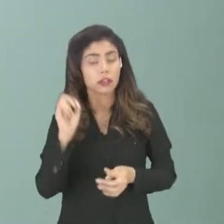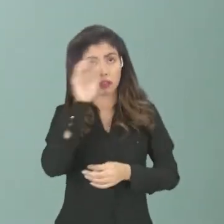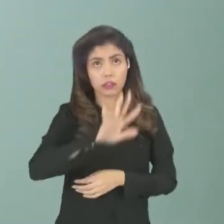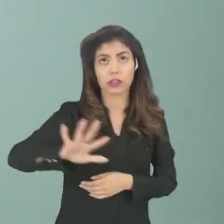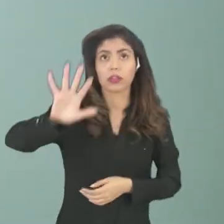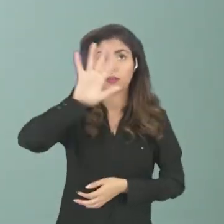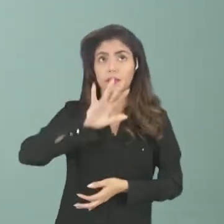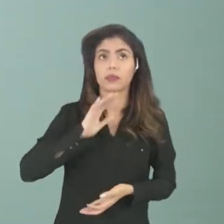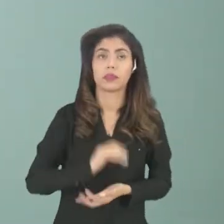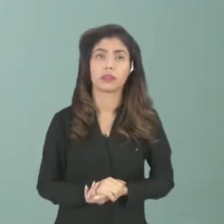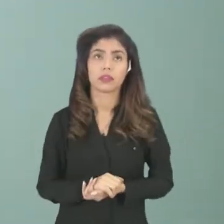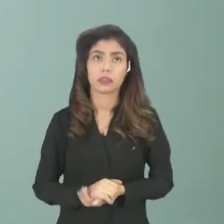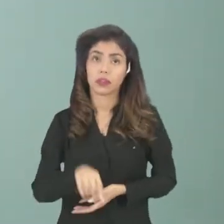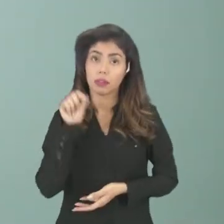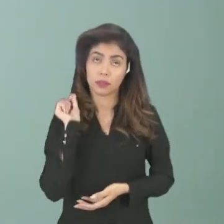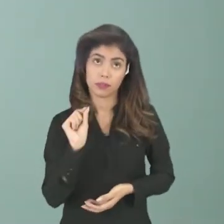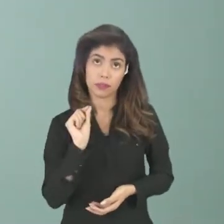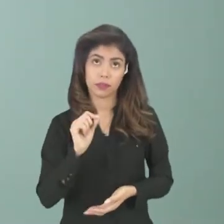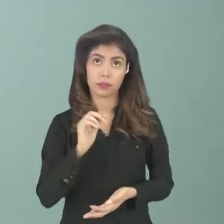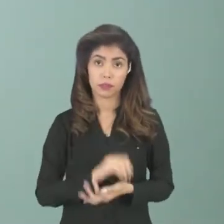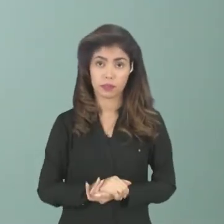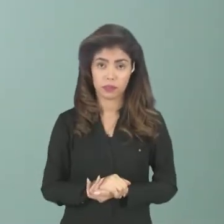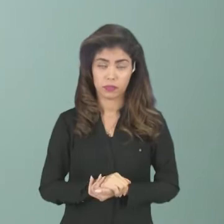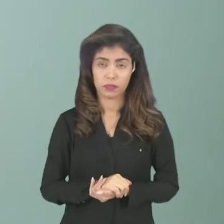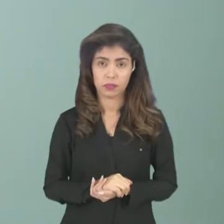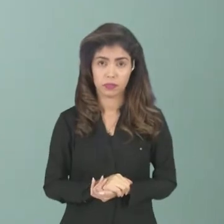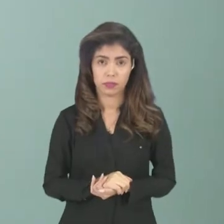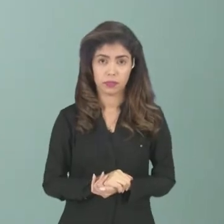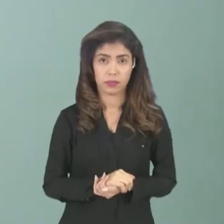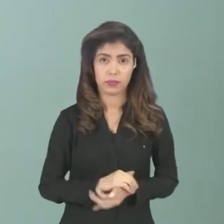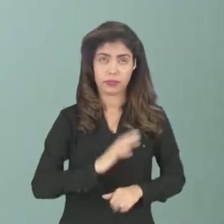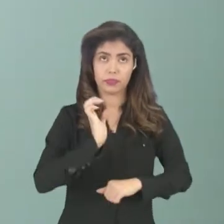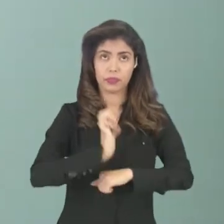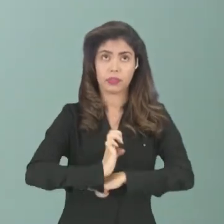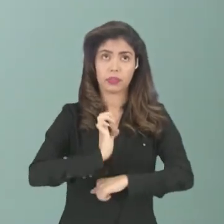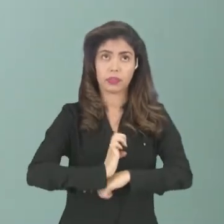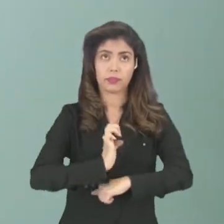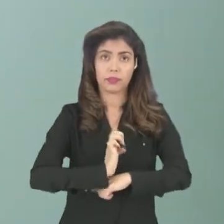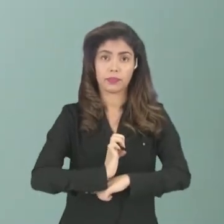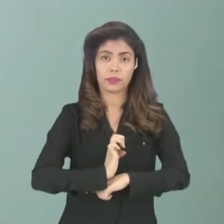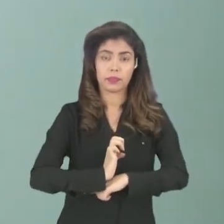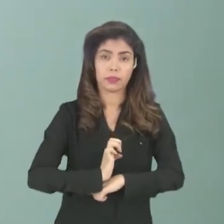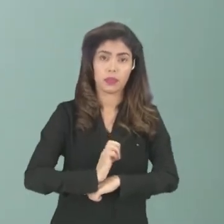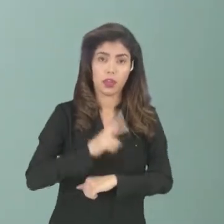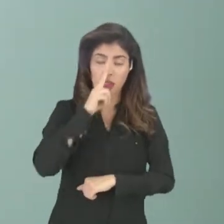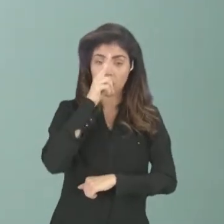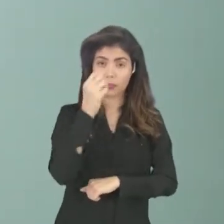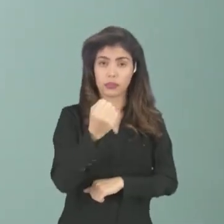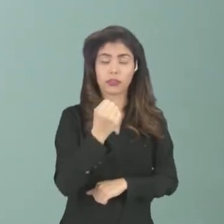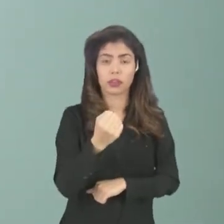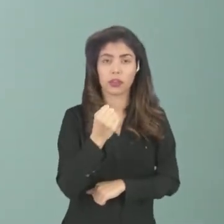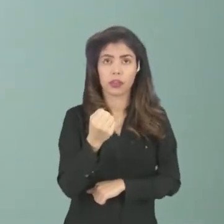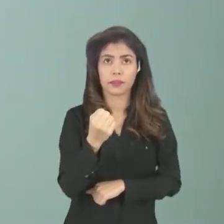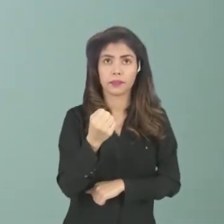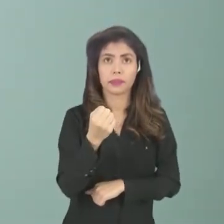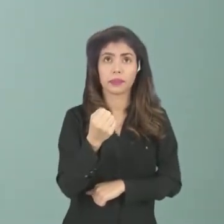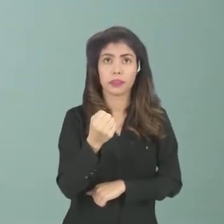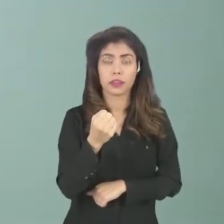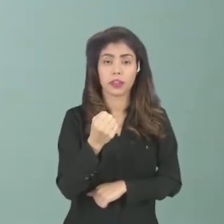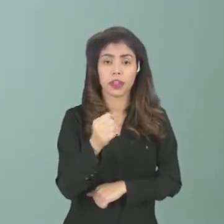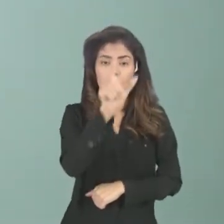geral, de que o Estado é o poder, mas ele é